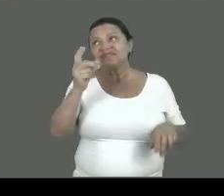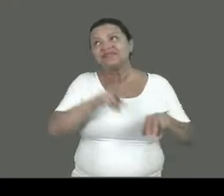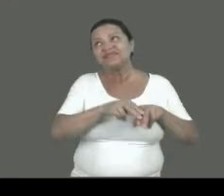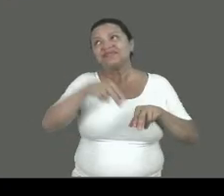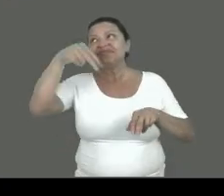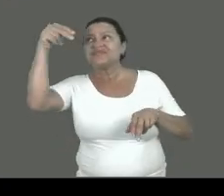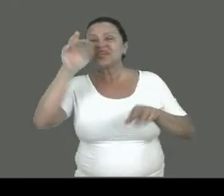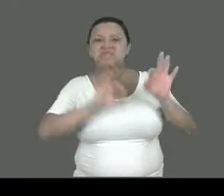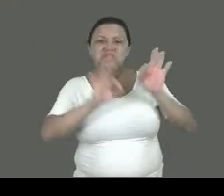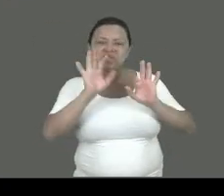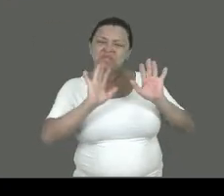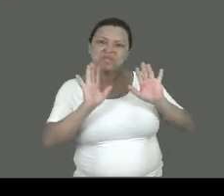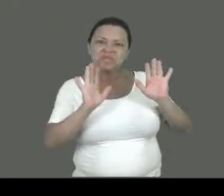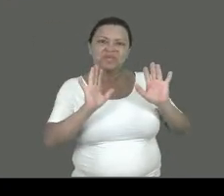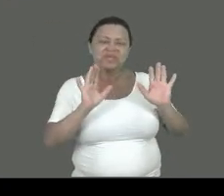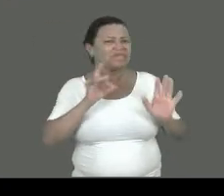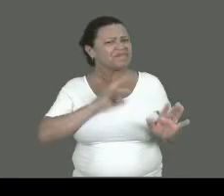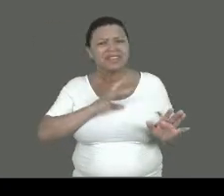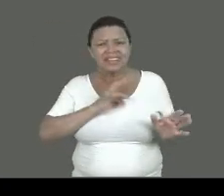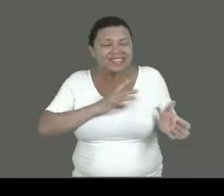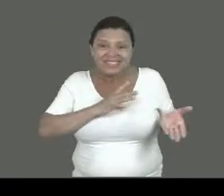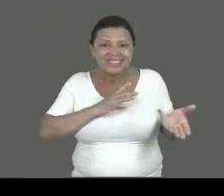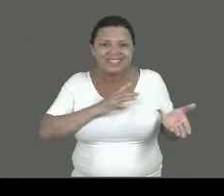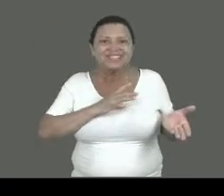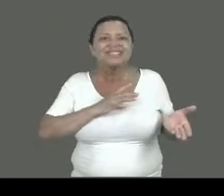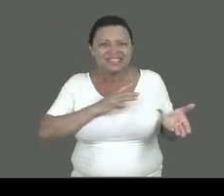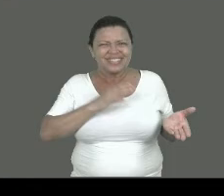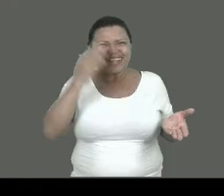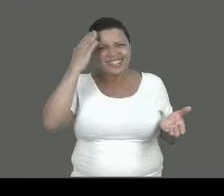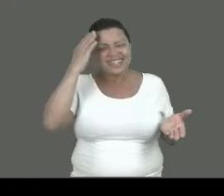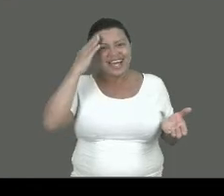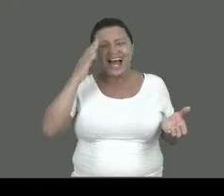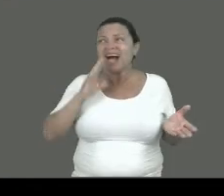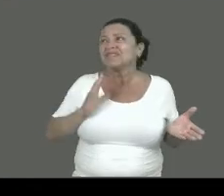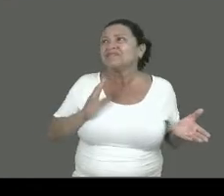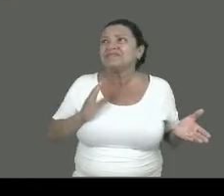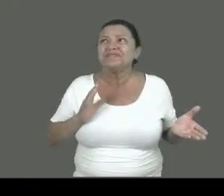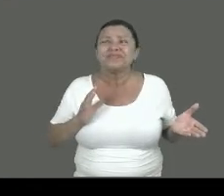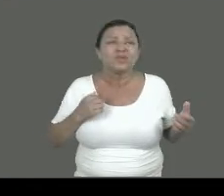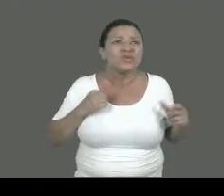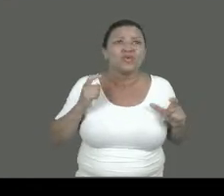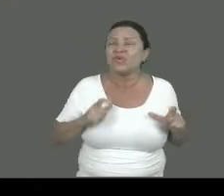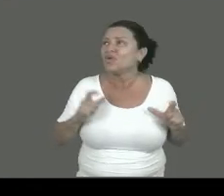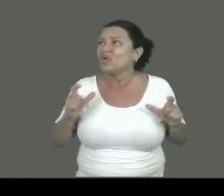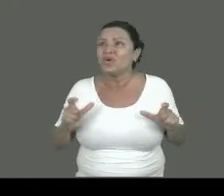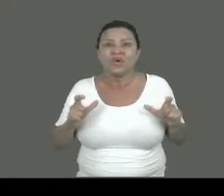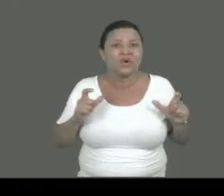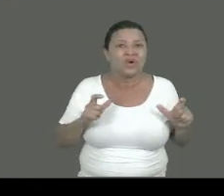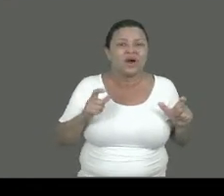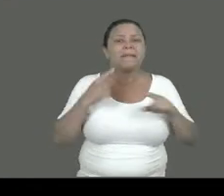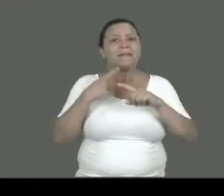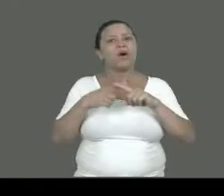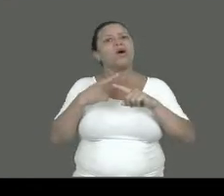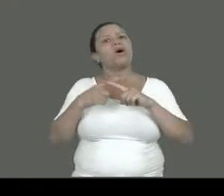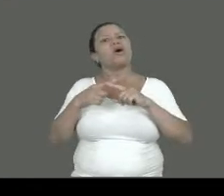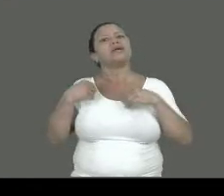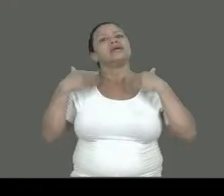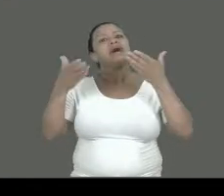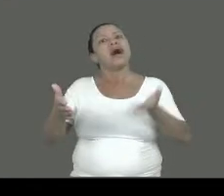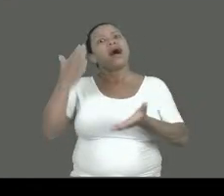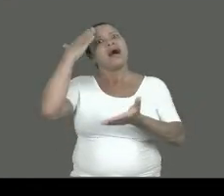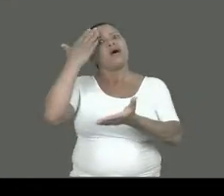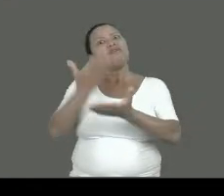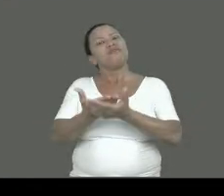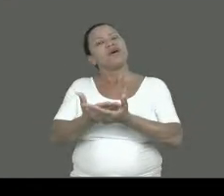ter planos, sem ter medos, sem ter receios de onde vamos parar, porque estaremos com uma confiança